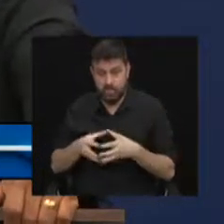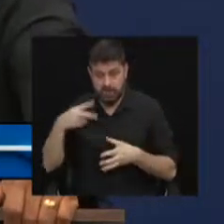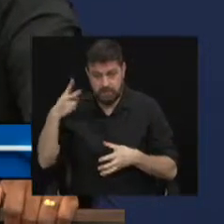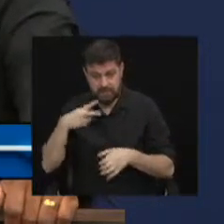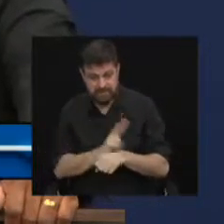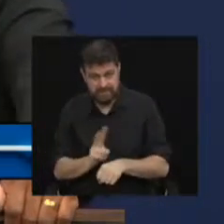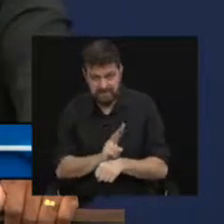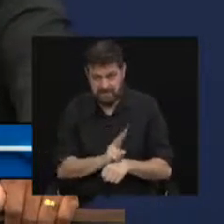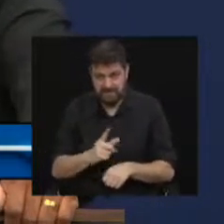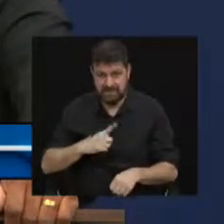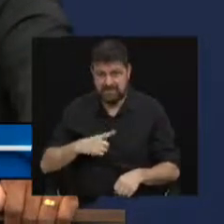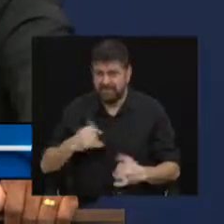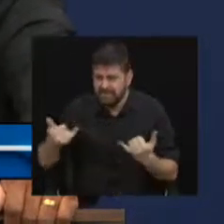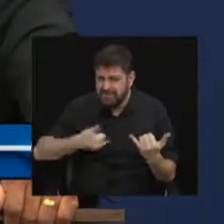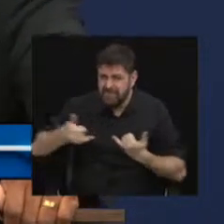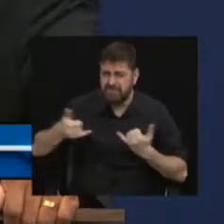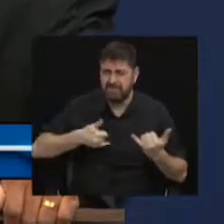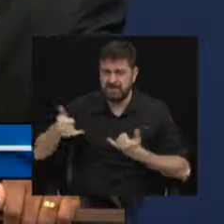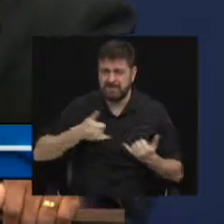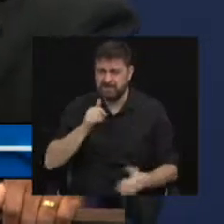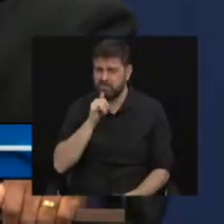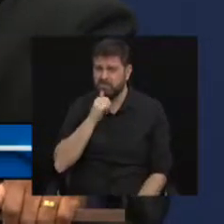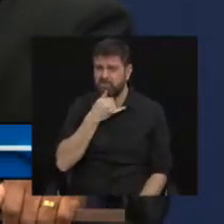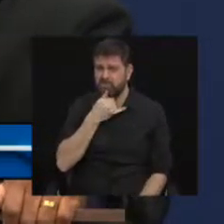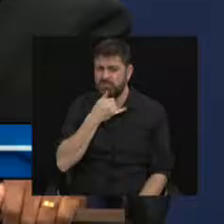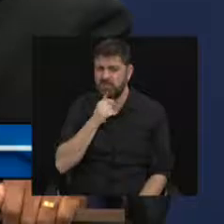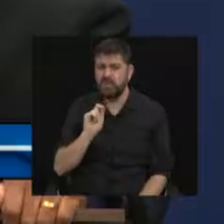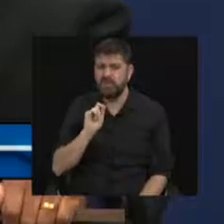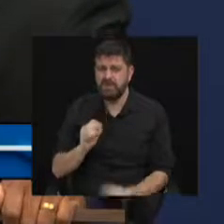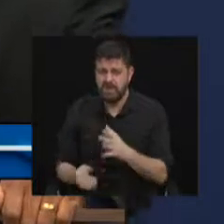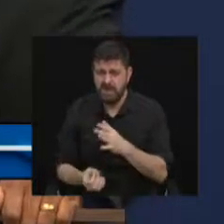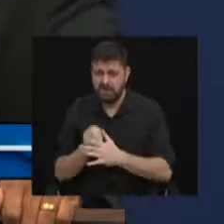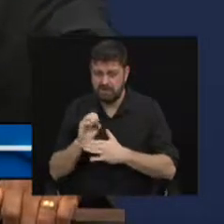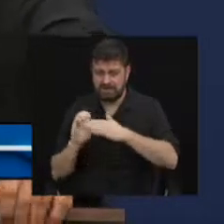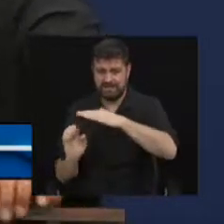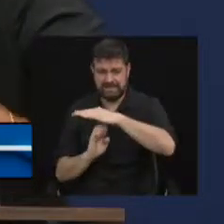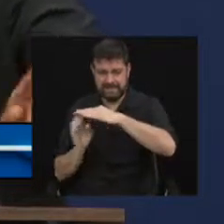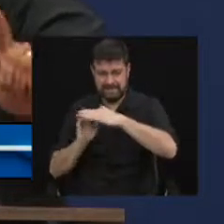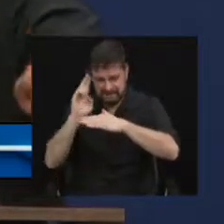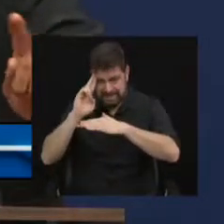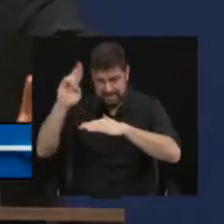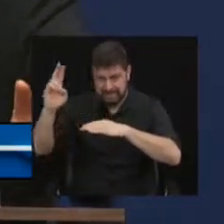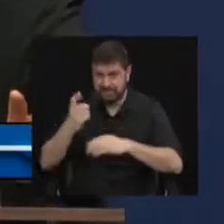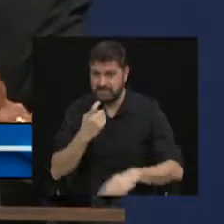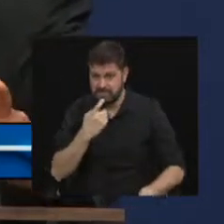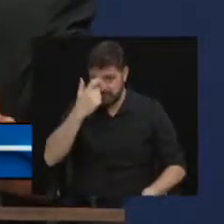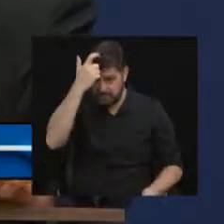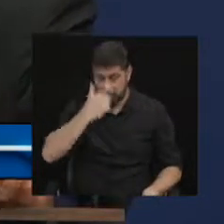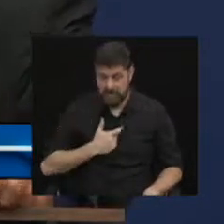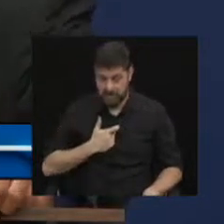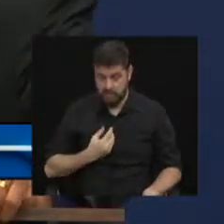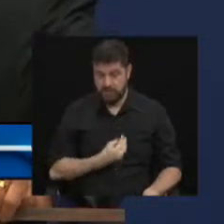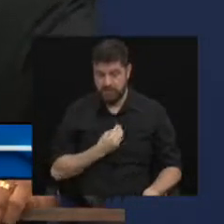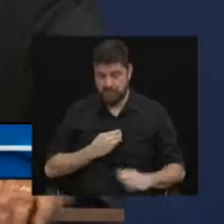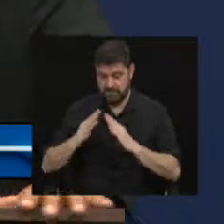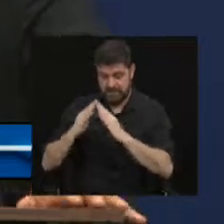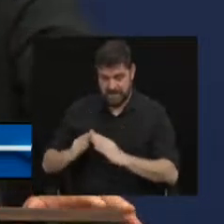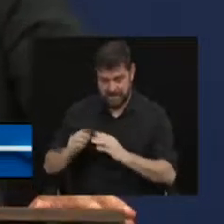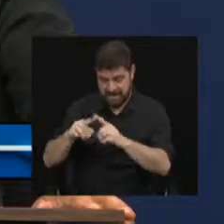temos um compromisso. Todos os dias 30 nós recebemos nosso salário para poder trabalhar pela nossa